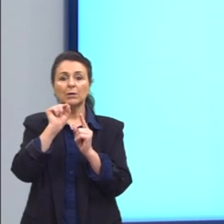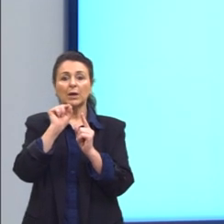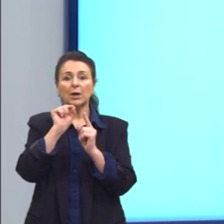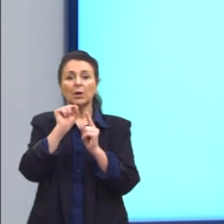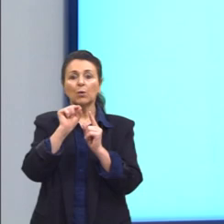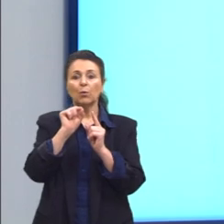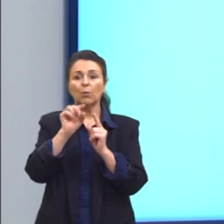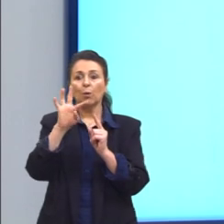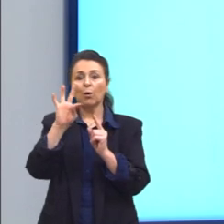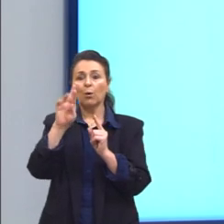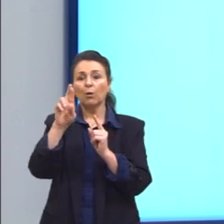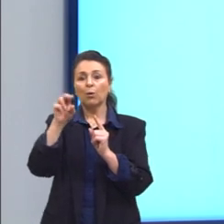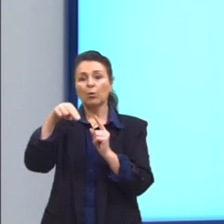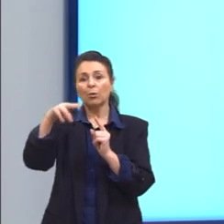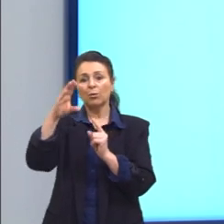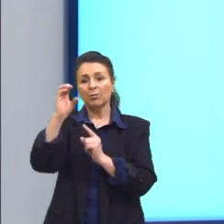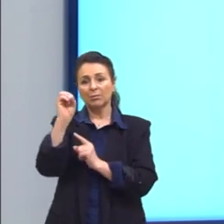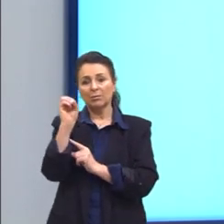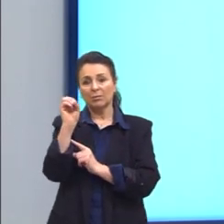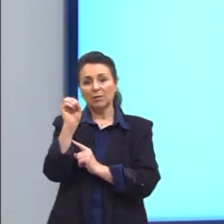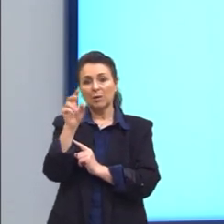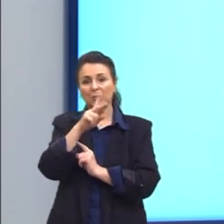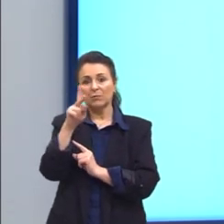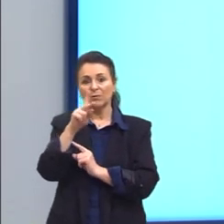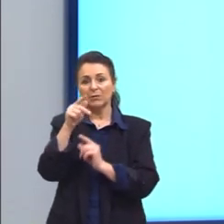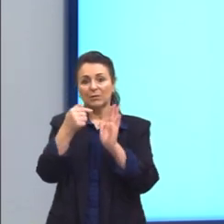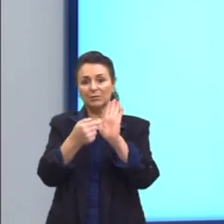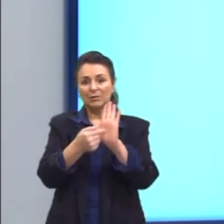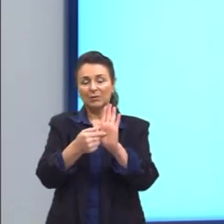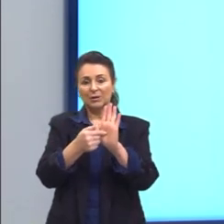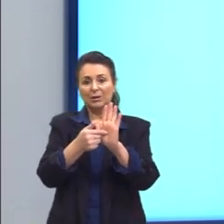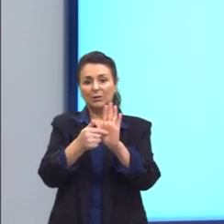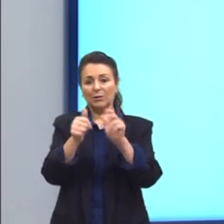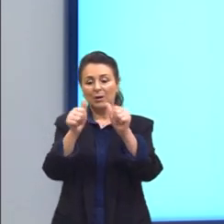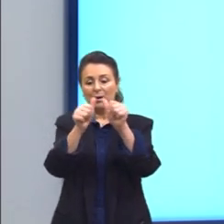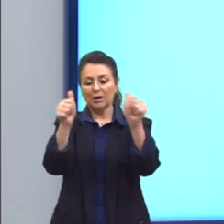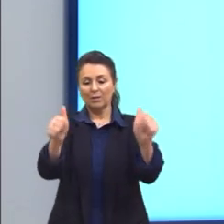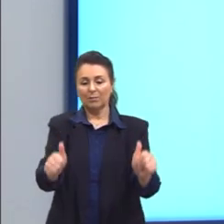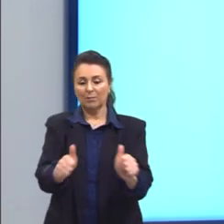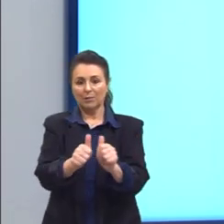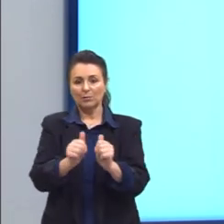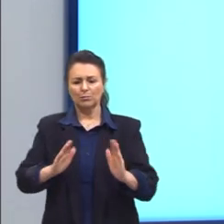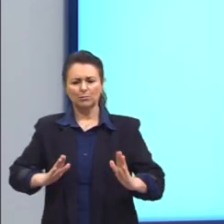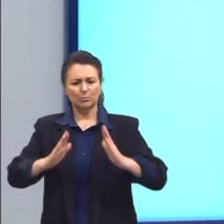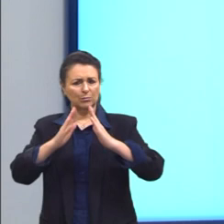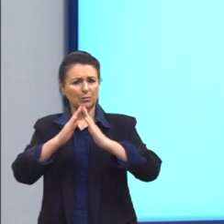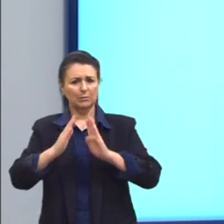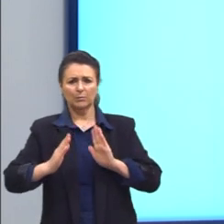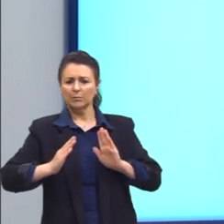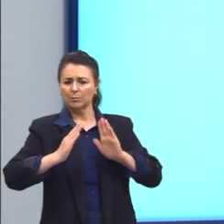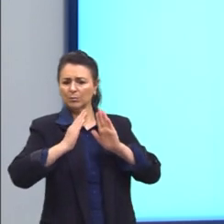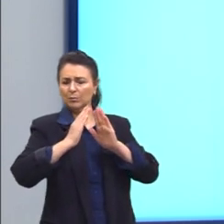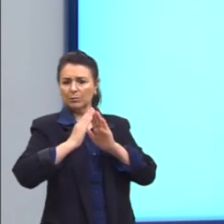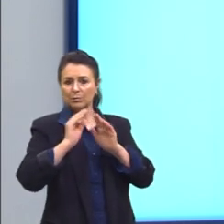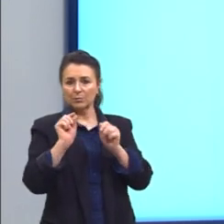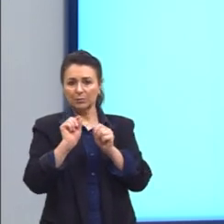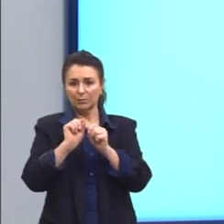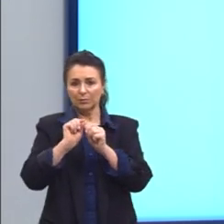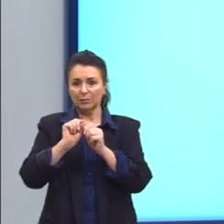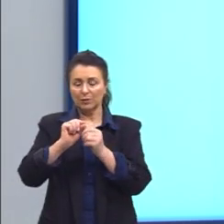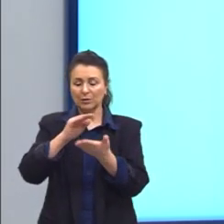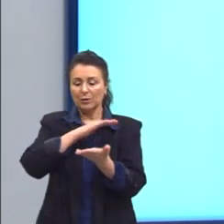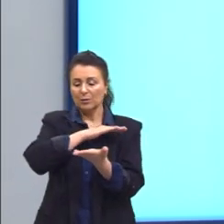a que eu trouxe a imagem para vocês nós temos então uma pirâmide qualquer nesta pirâmide a gente fez